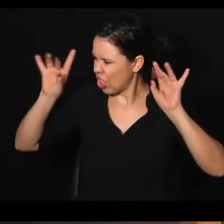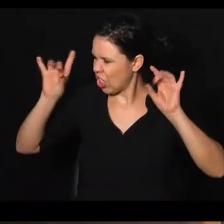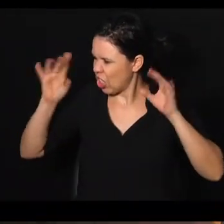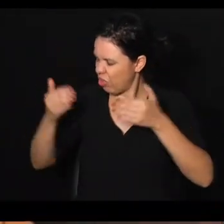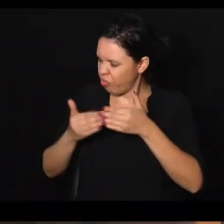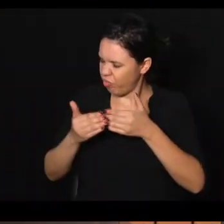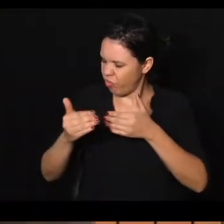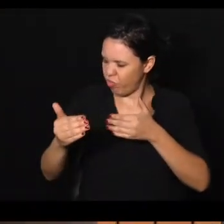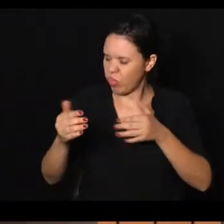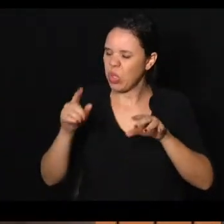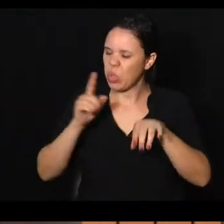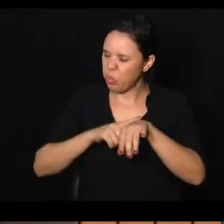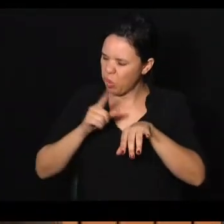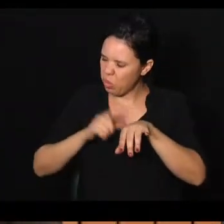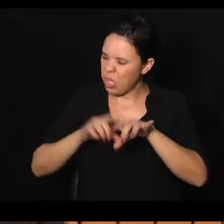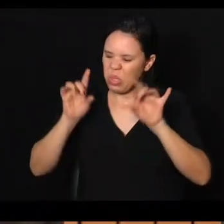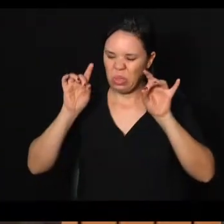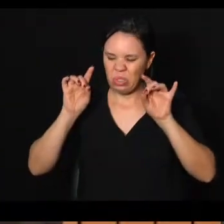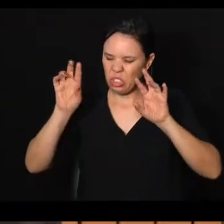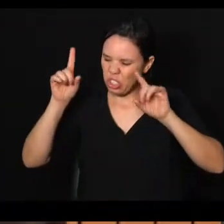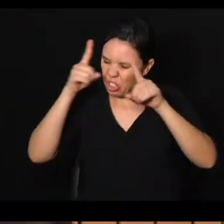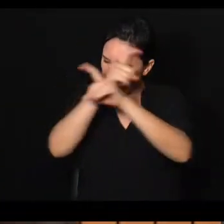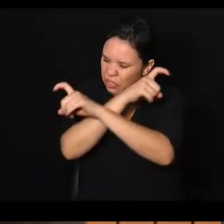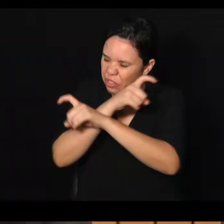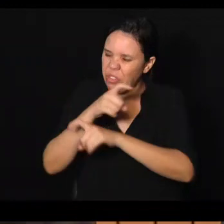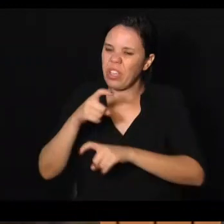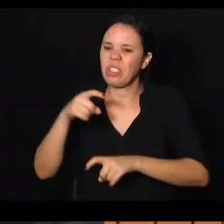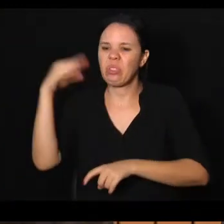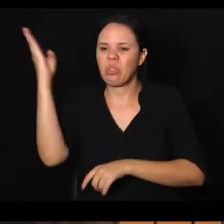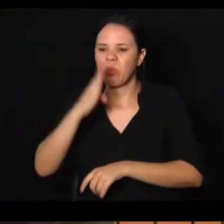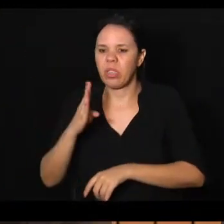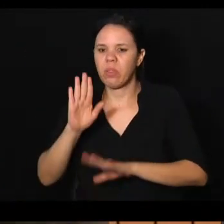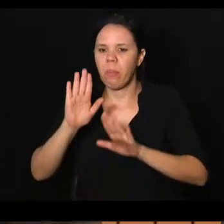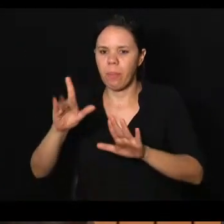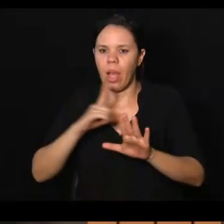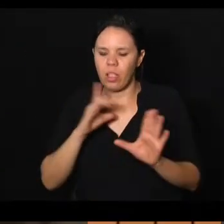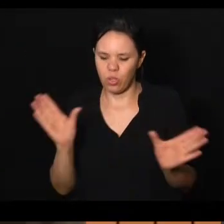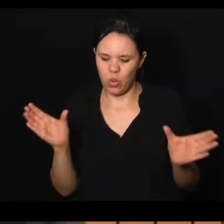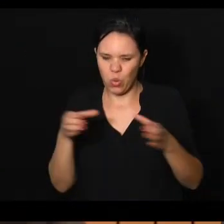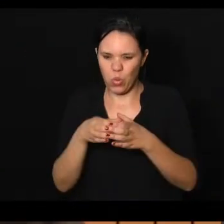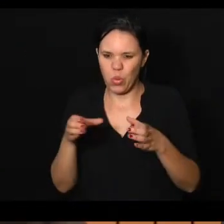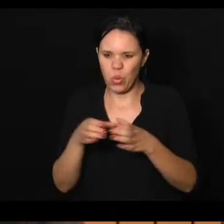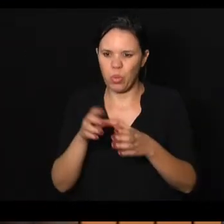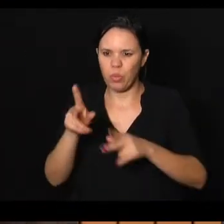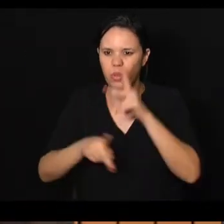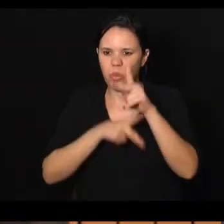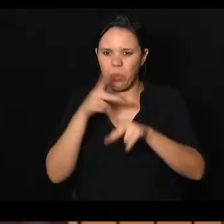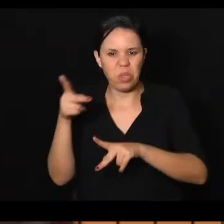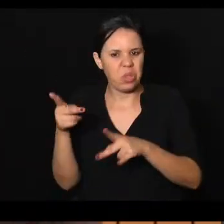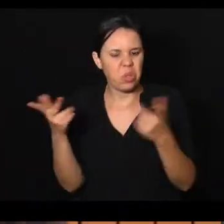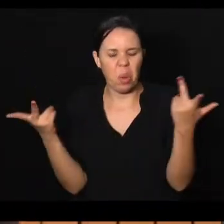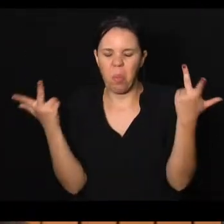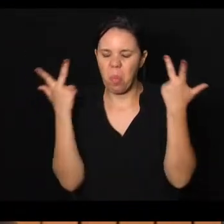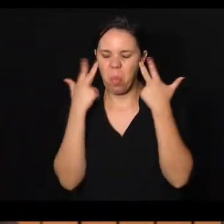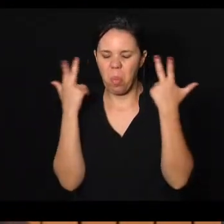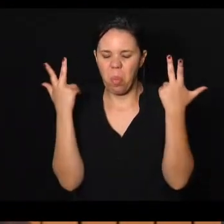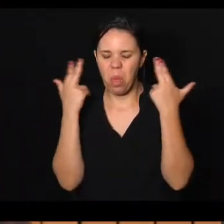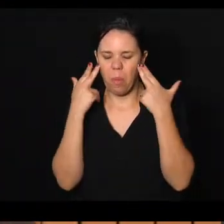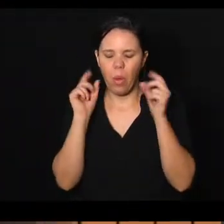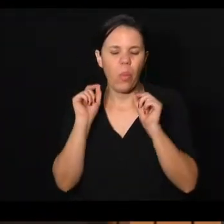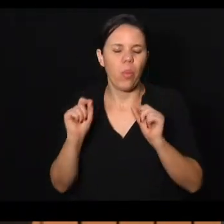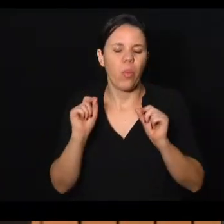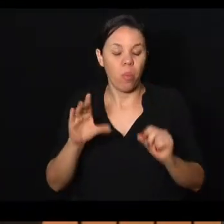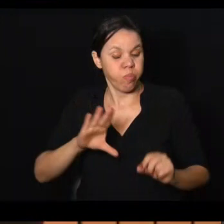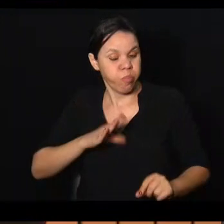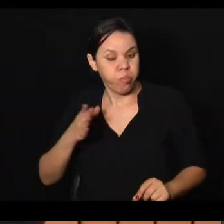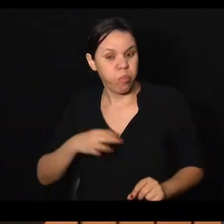momento incomum, mas formado por pessoas comuns. E eu ouso dizer,